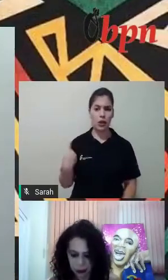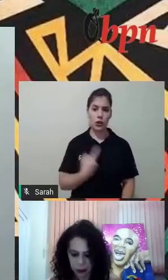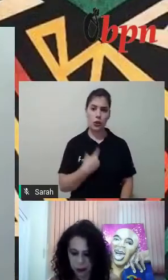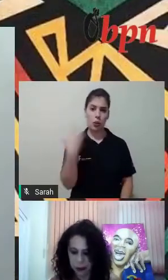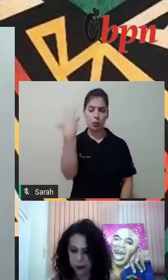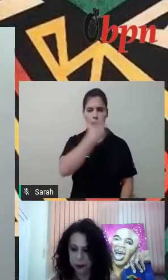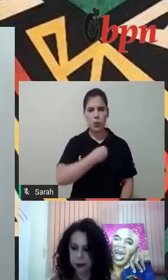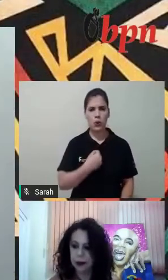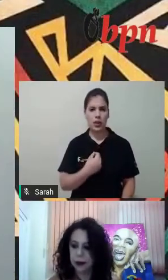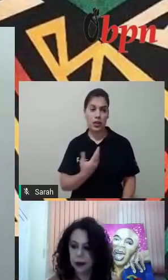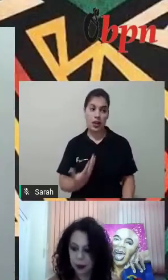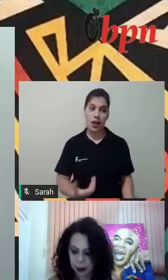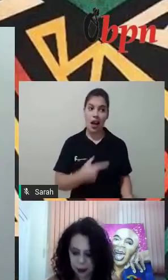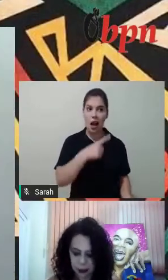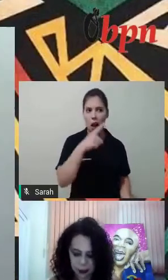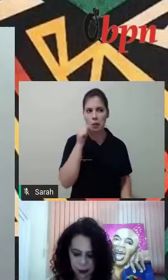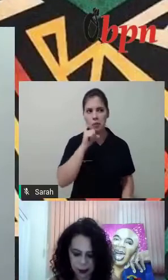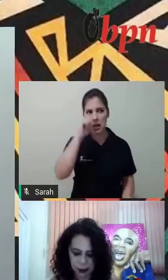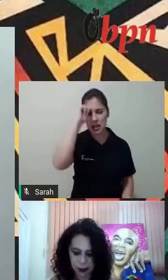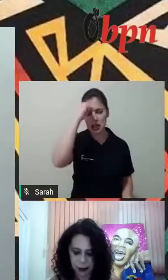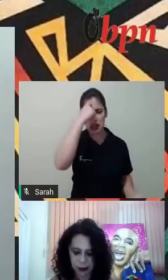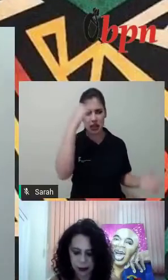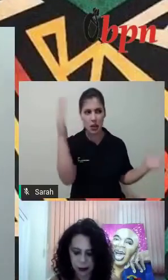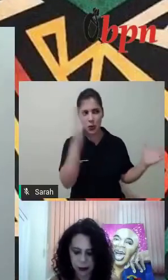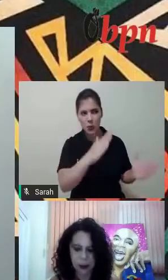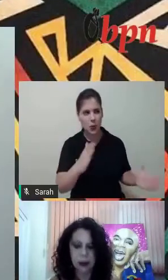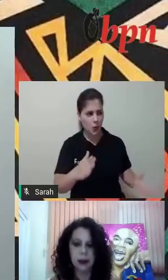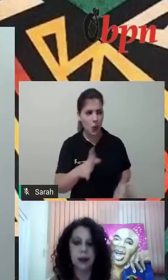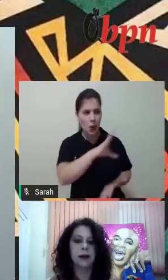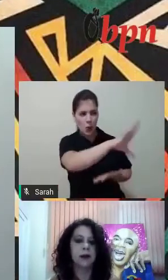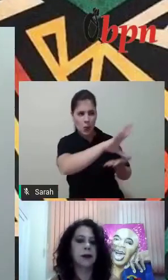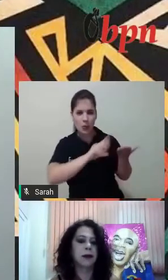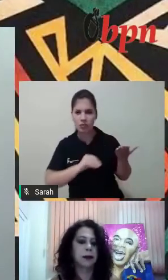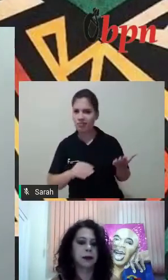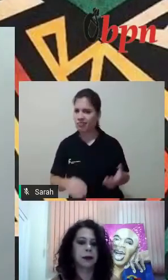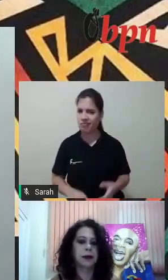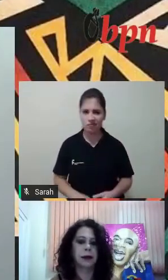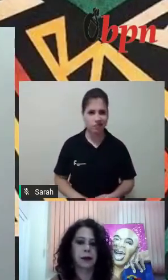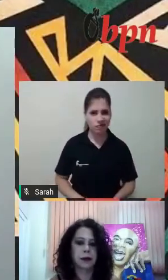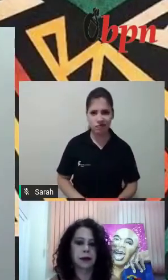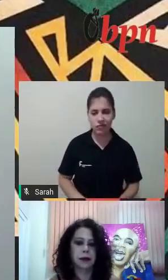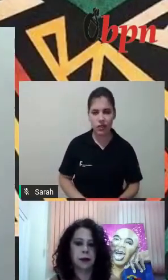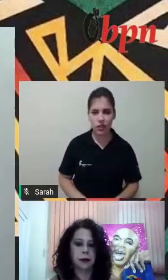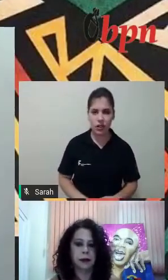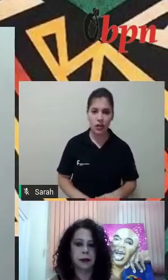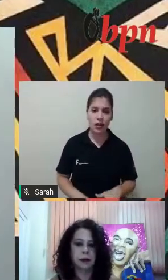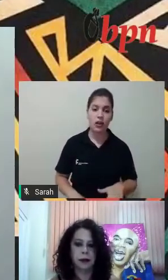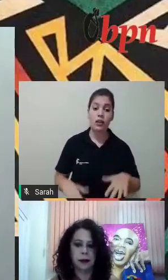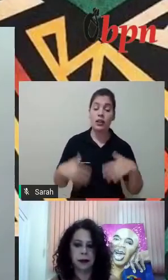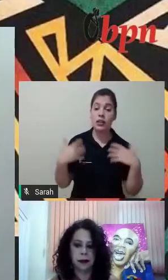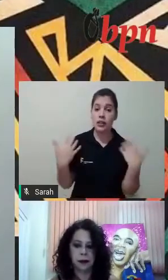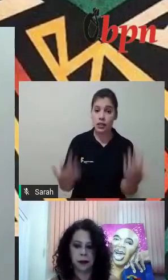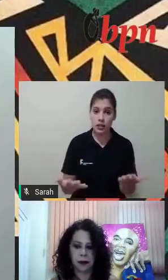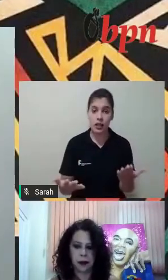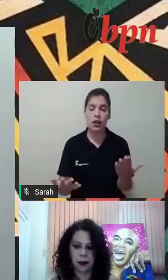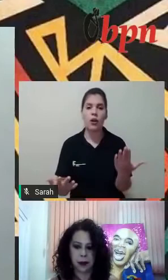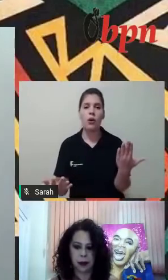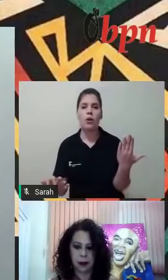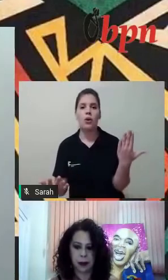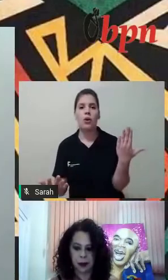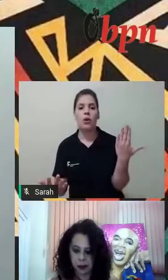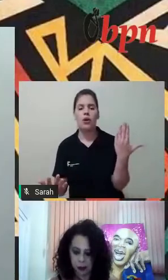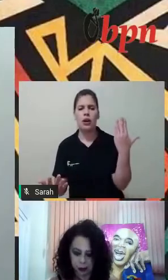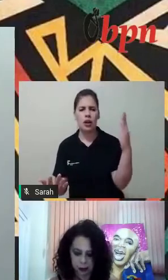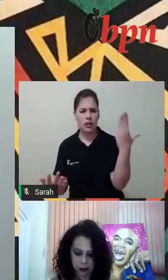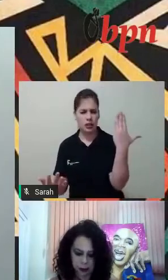musa inspiradora. E, então, o espelho de Oxum não nos devolve nosso